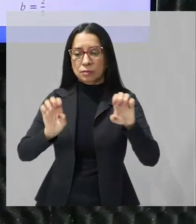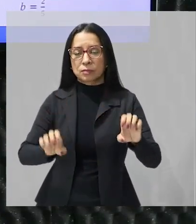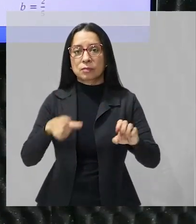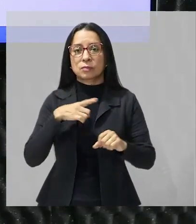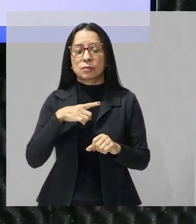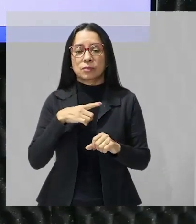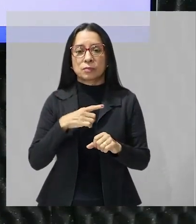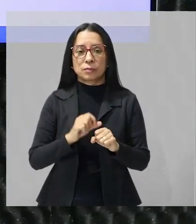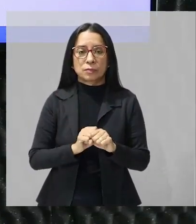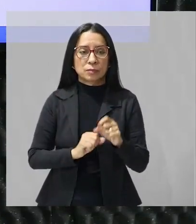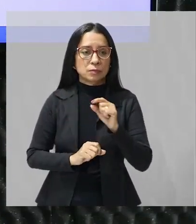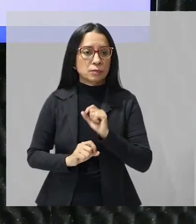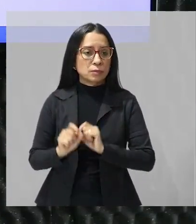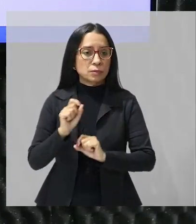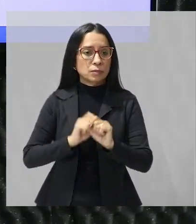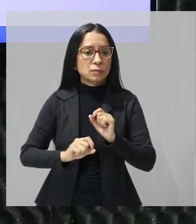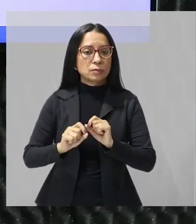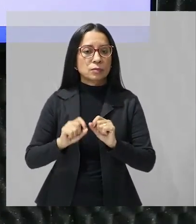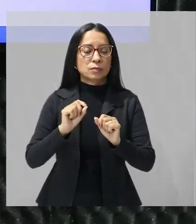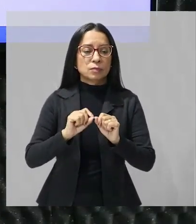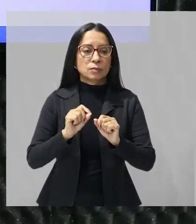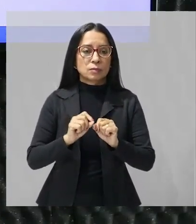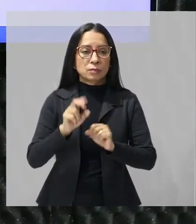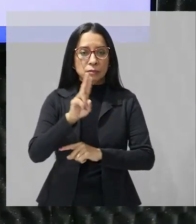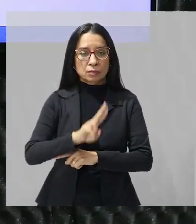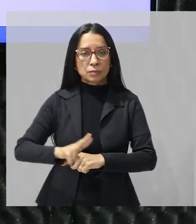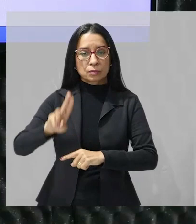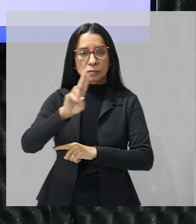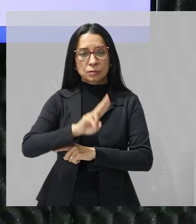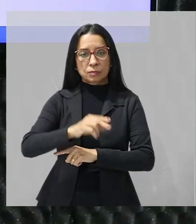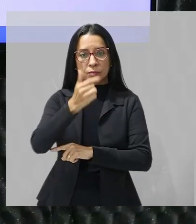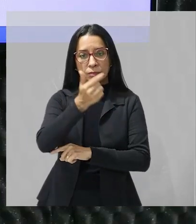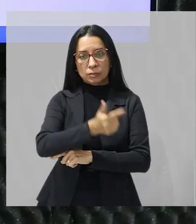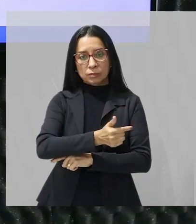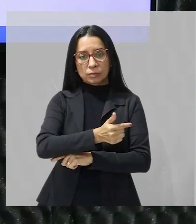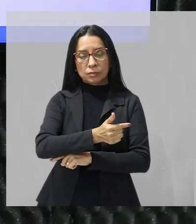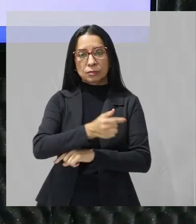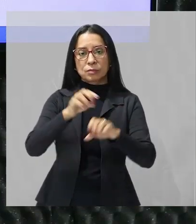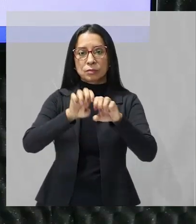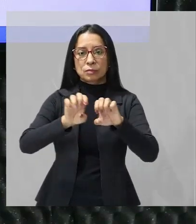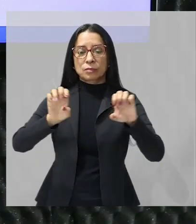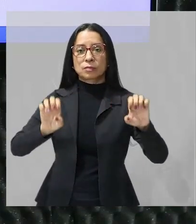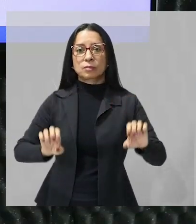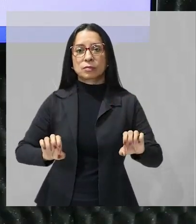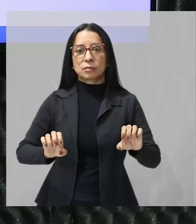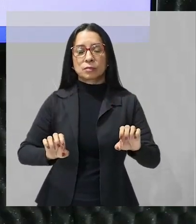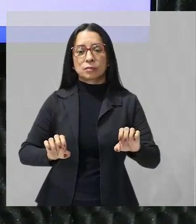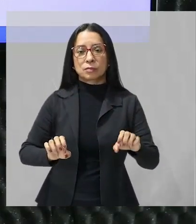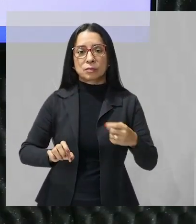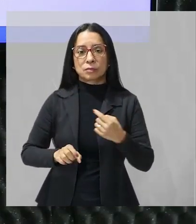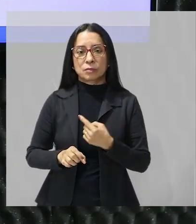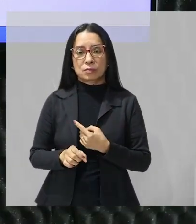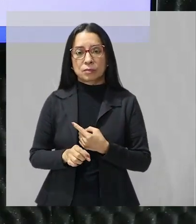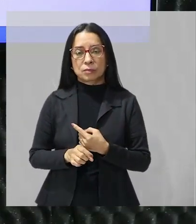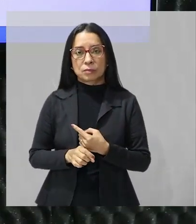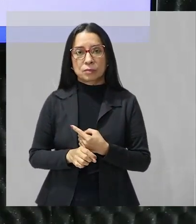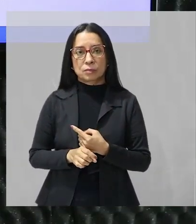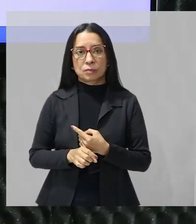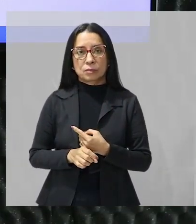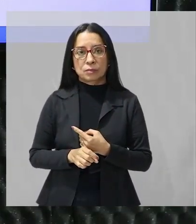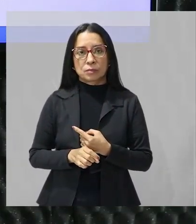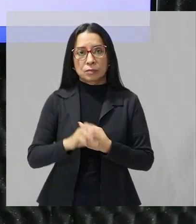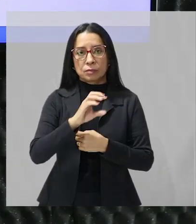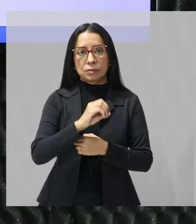nós temos, tá? E é o que nós faremos, ó. Usaremos a segunda expressão. No caso, a segunda expressão